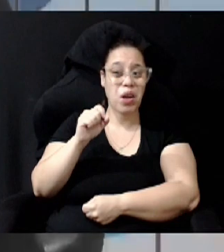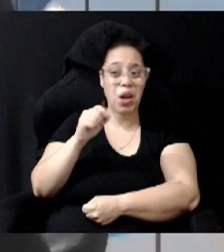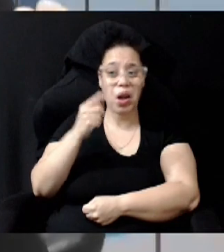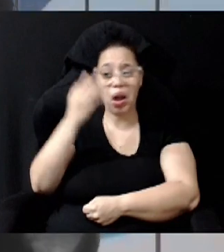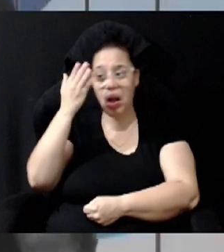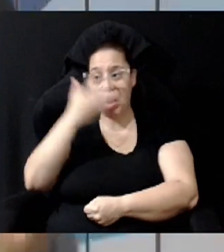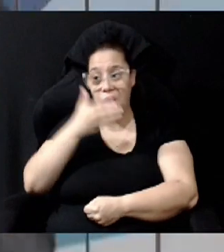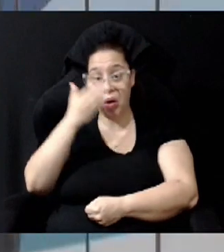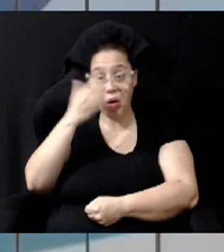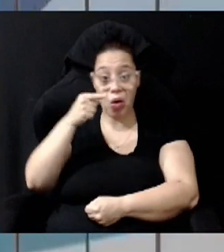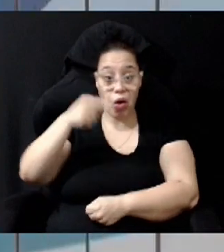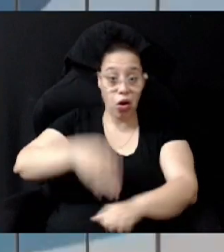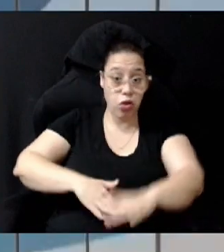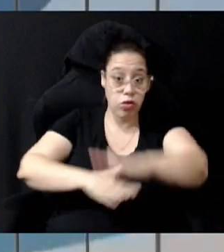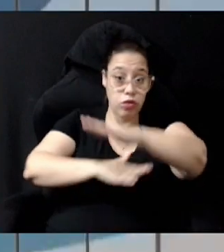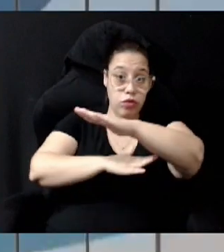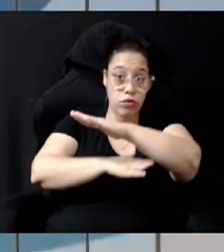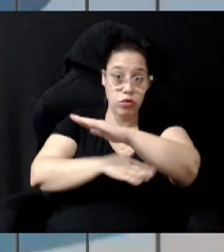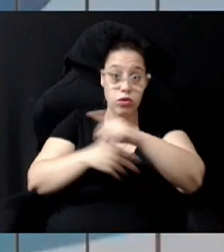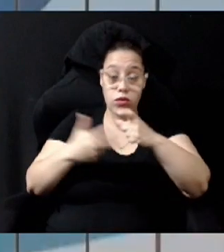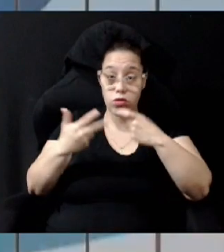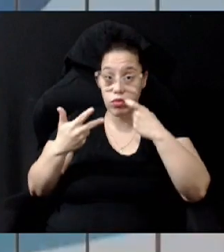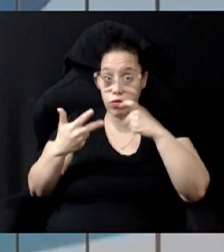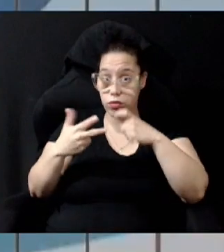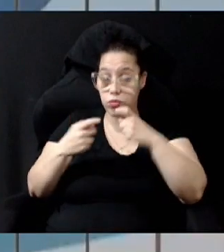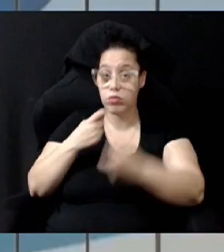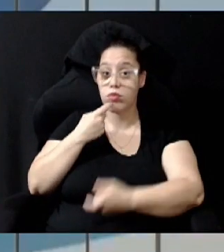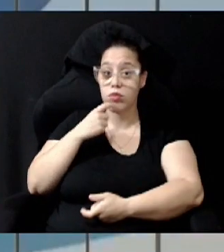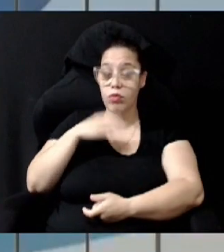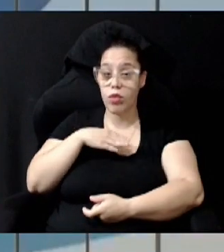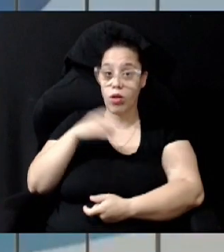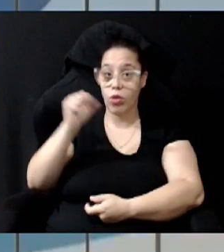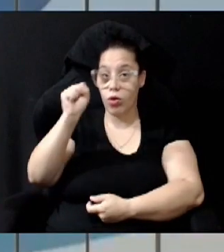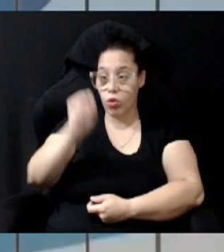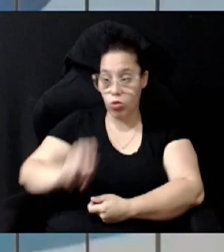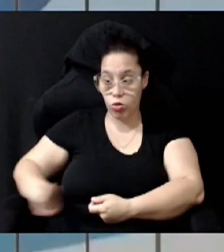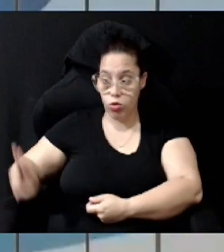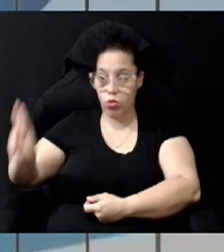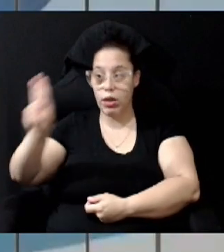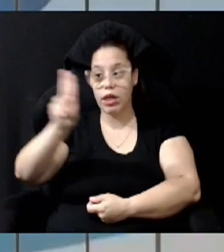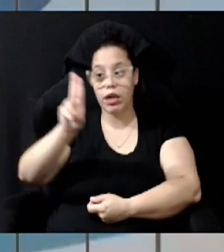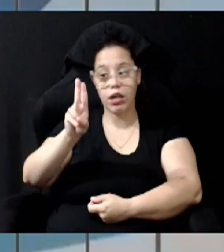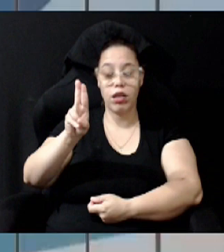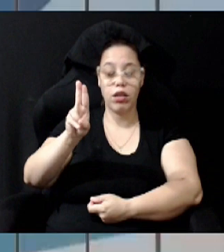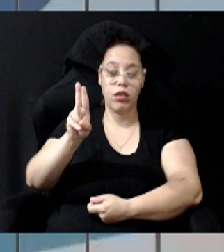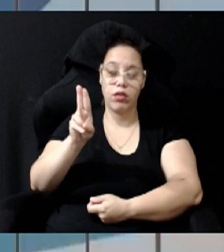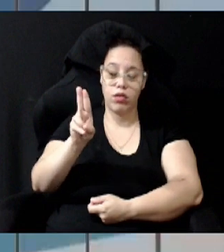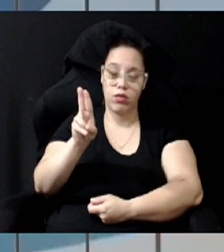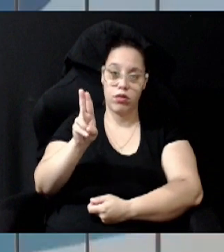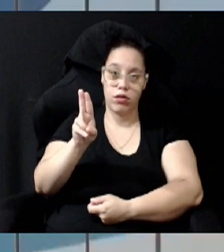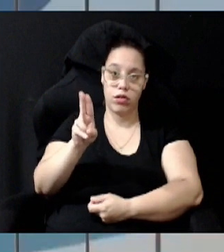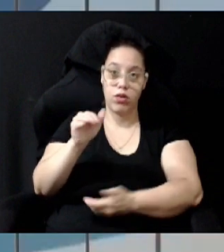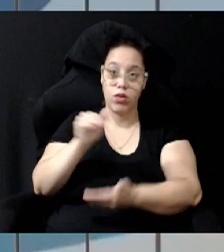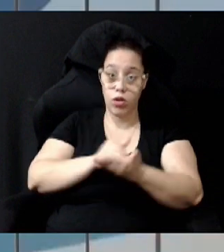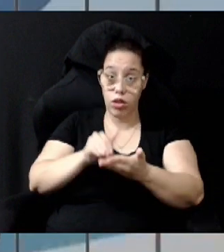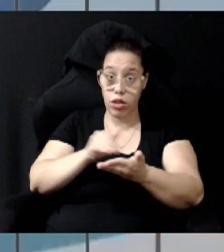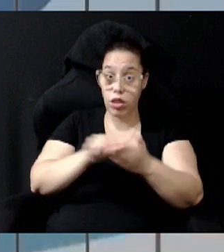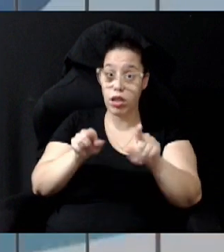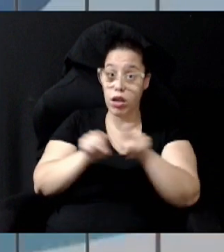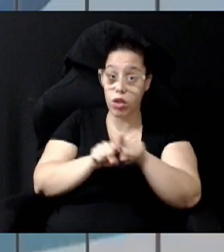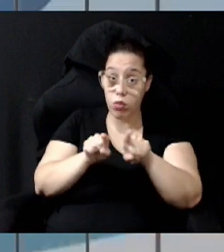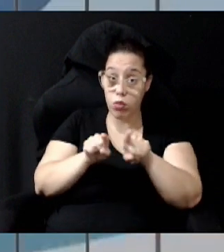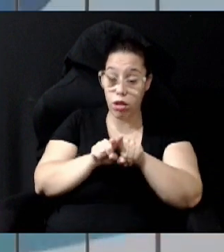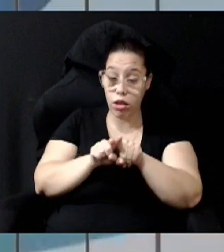Câmara, no Executivo de Campinas, no Executivo de Sumaré, onde eu fui secretário também, né? Então,